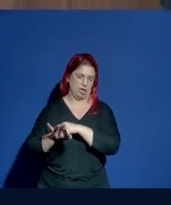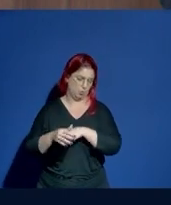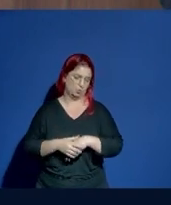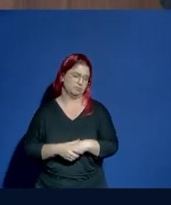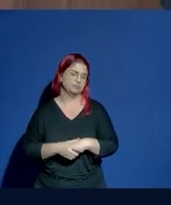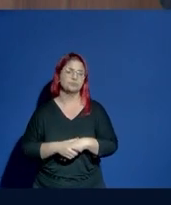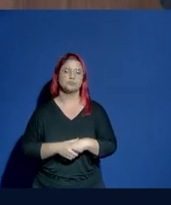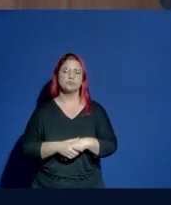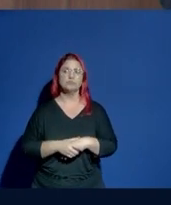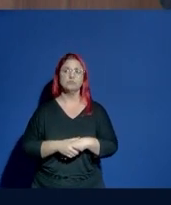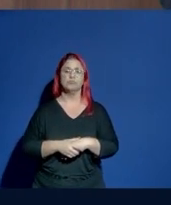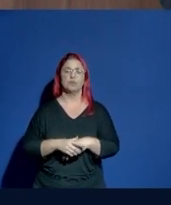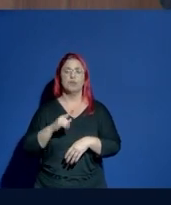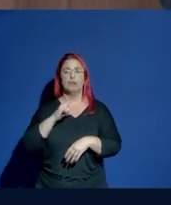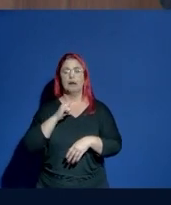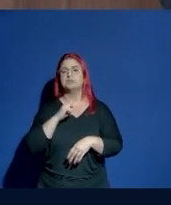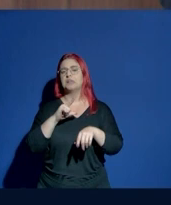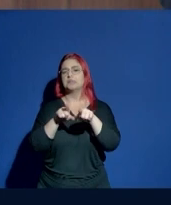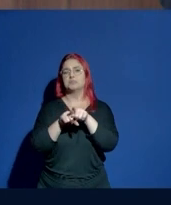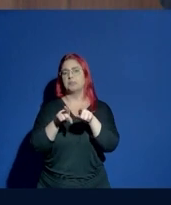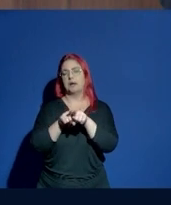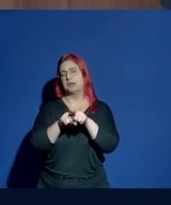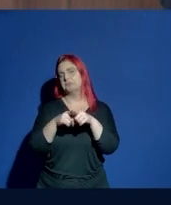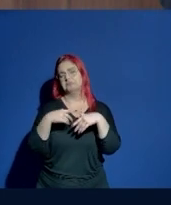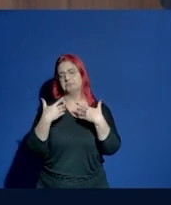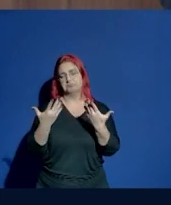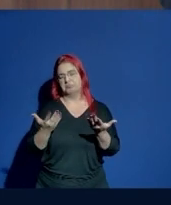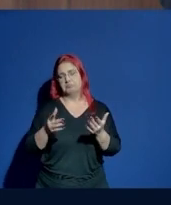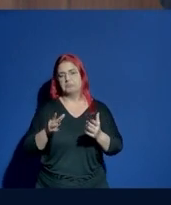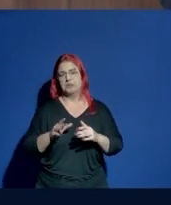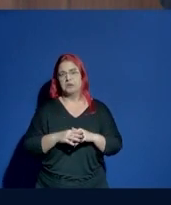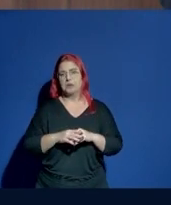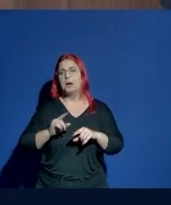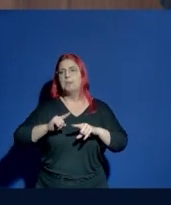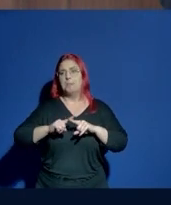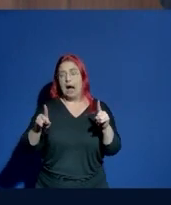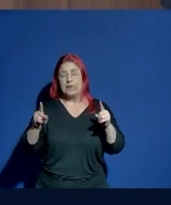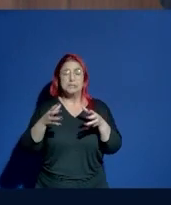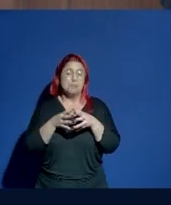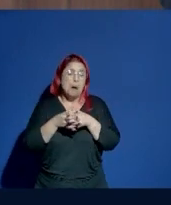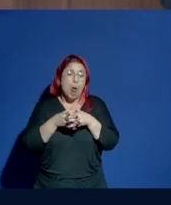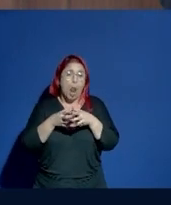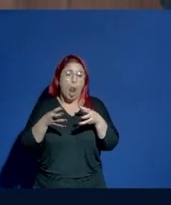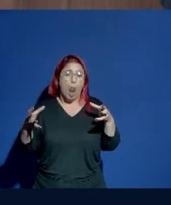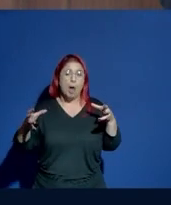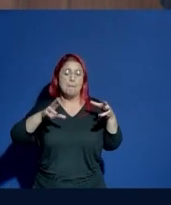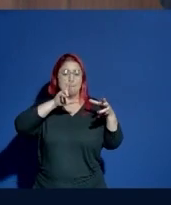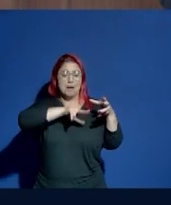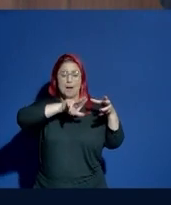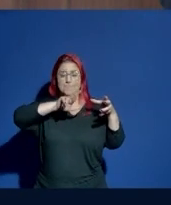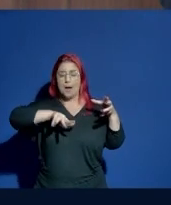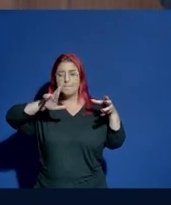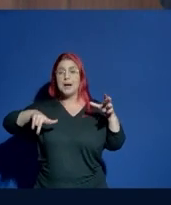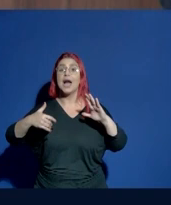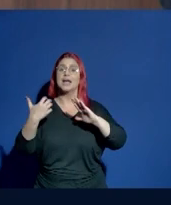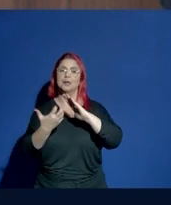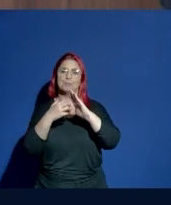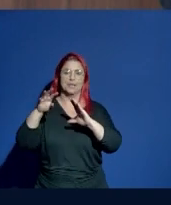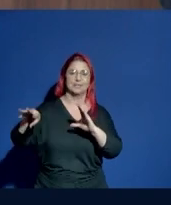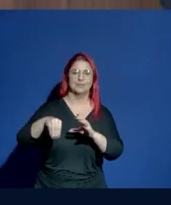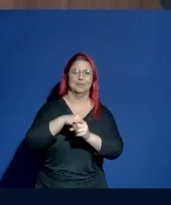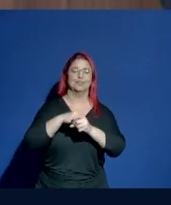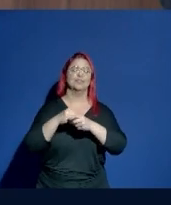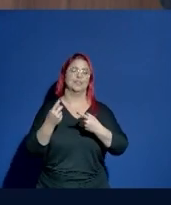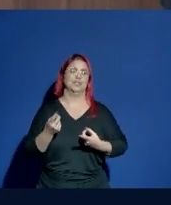uma quebra de, né, percentuais bem pequenos, mas com uma gama grande de empresas participando da exportação.